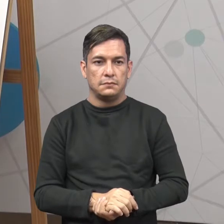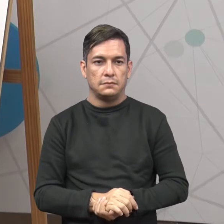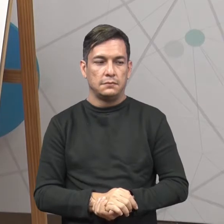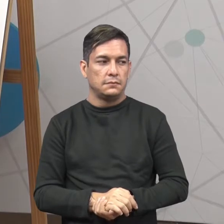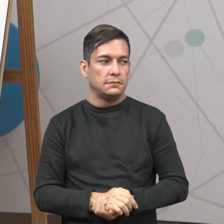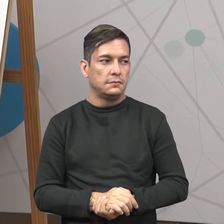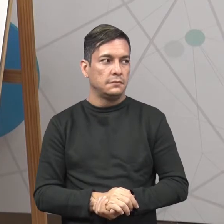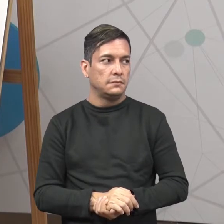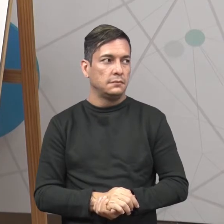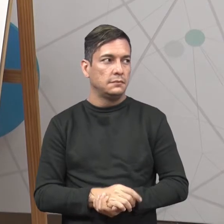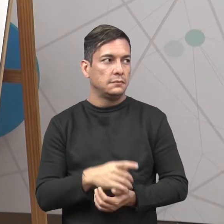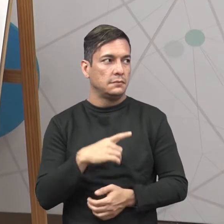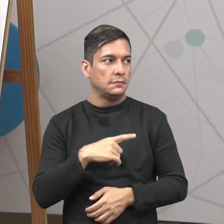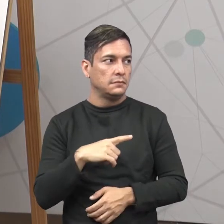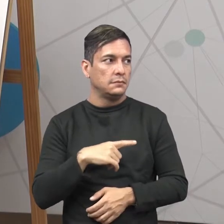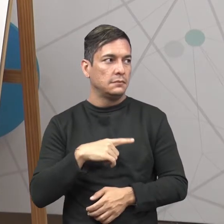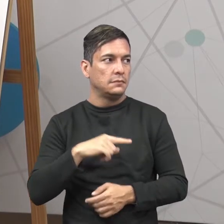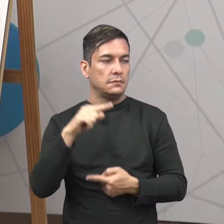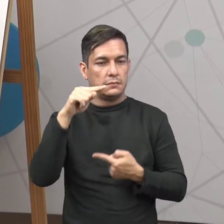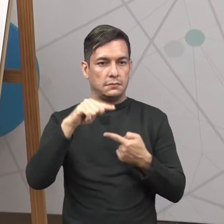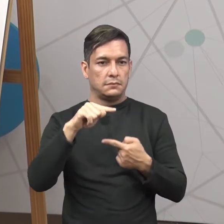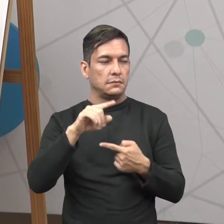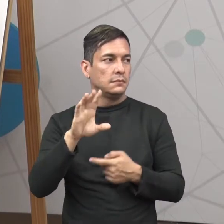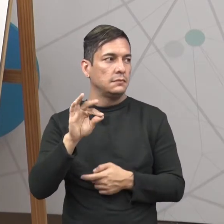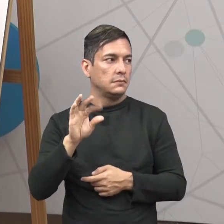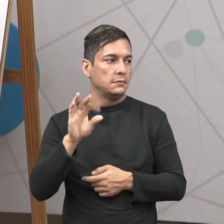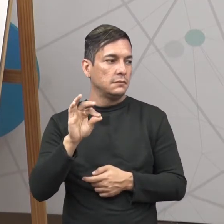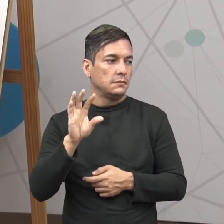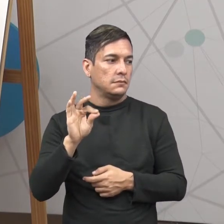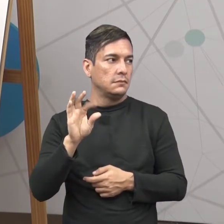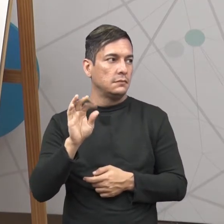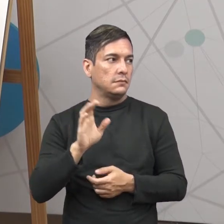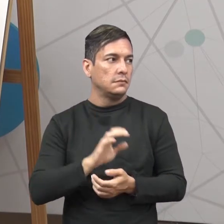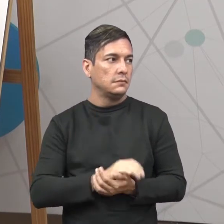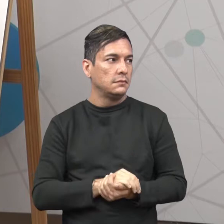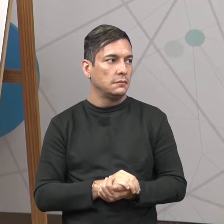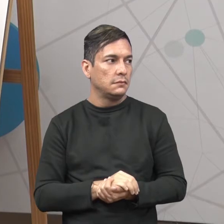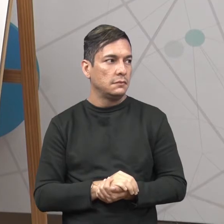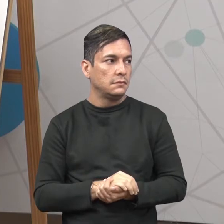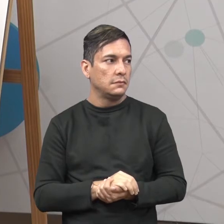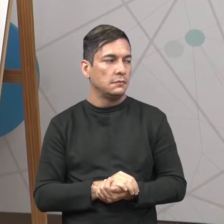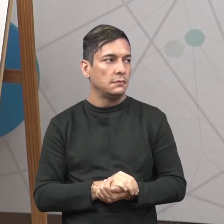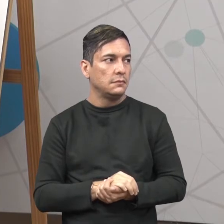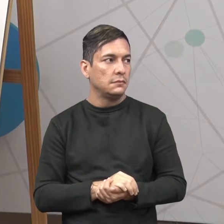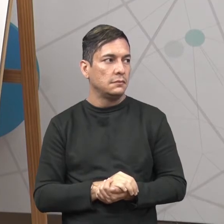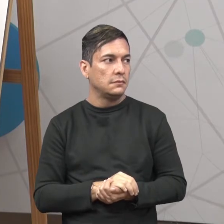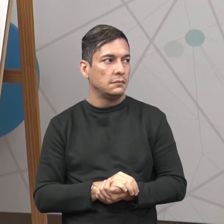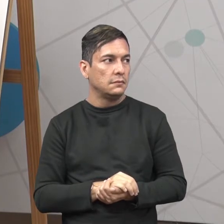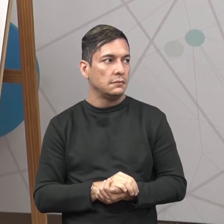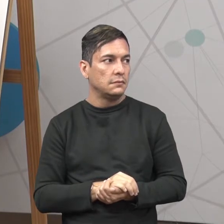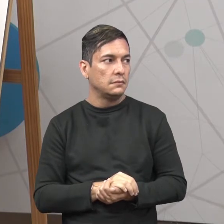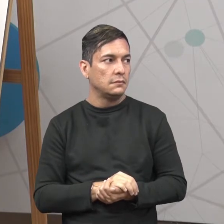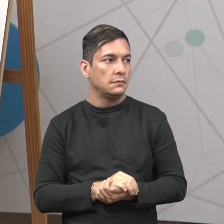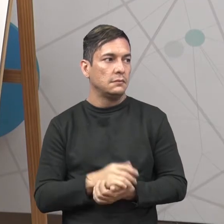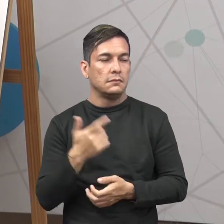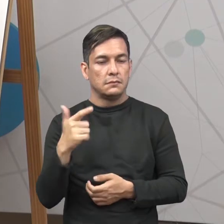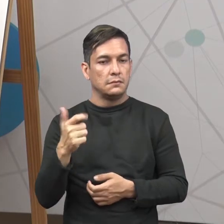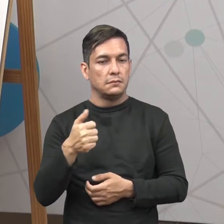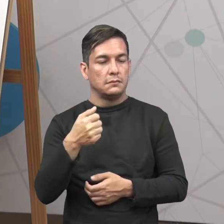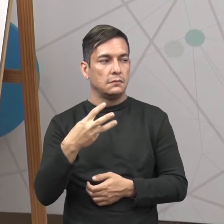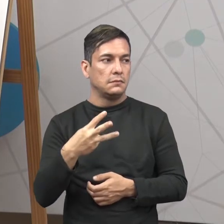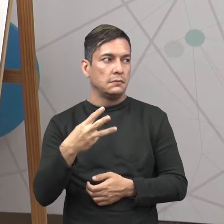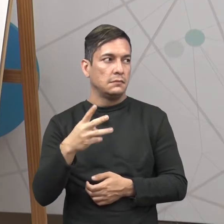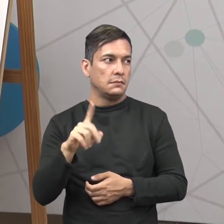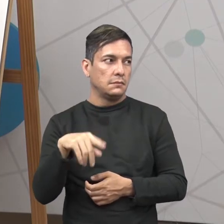Também temos um tubo menor de cola. Podemos medir a altura, o comprimento dela. Não tem 13 centímetros, ela